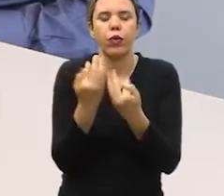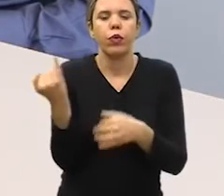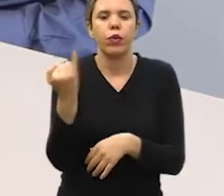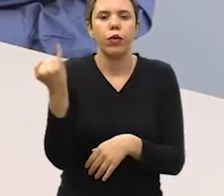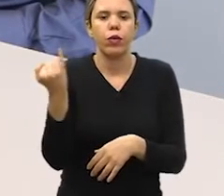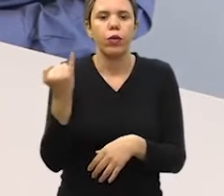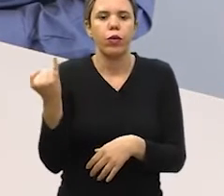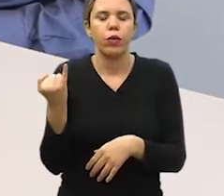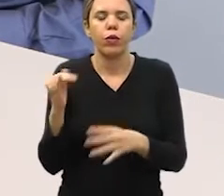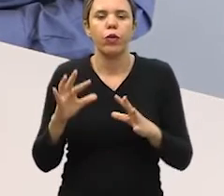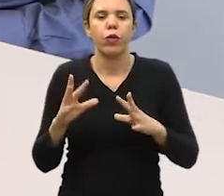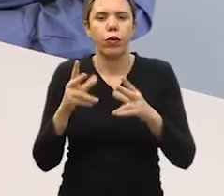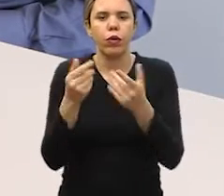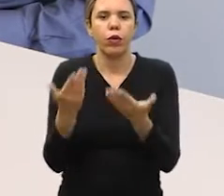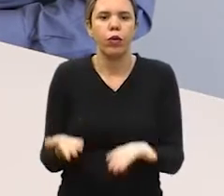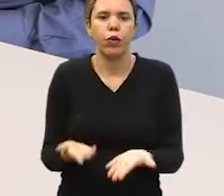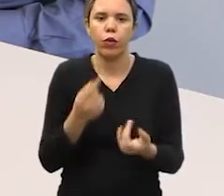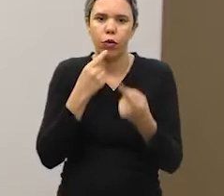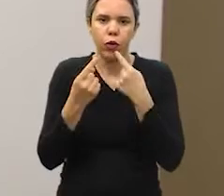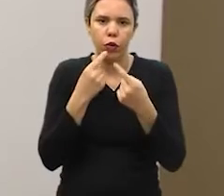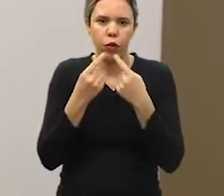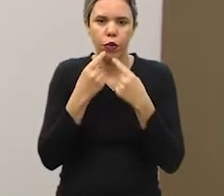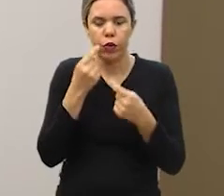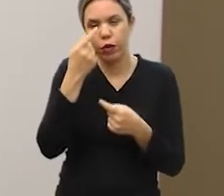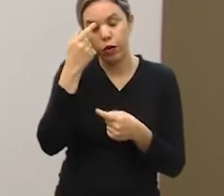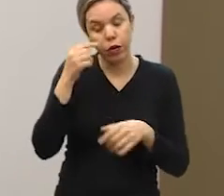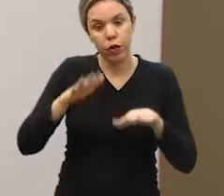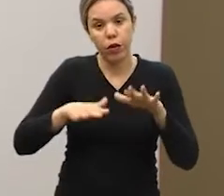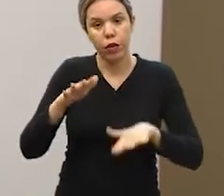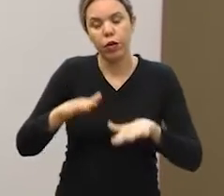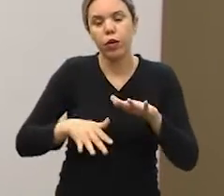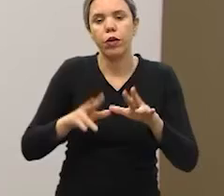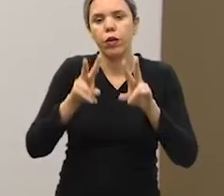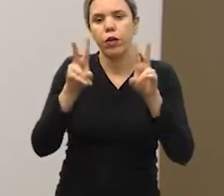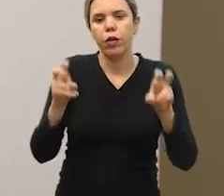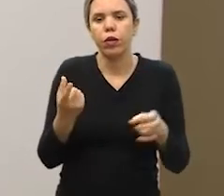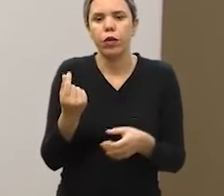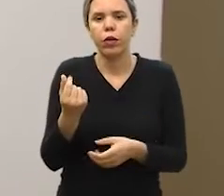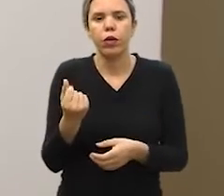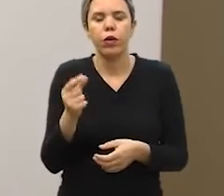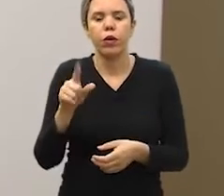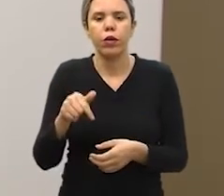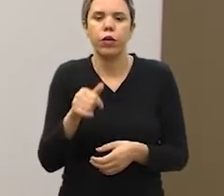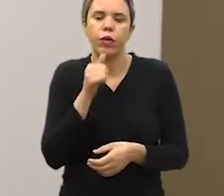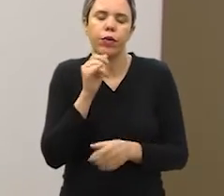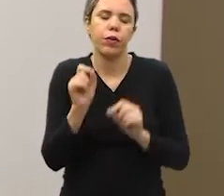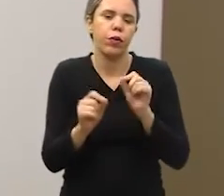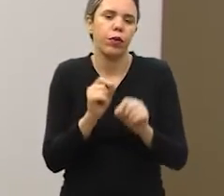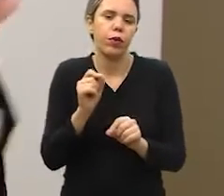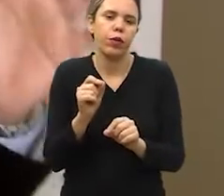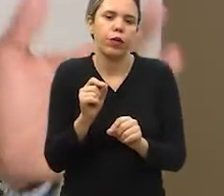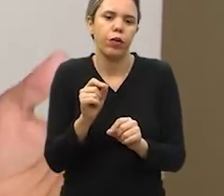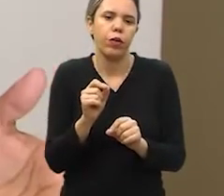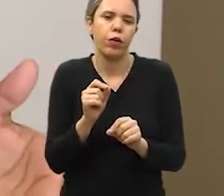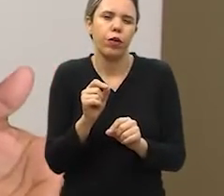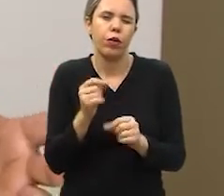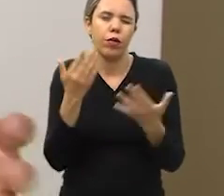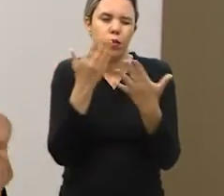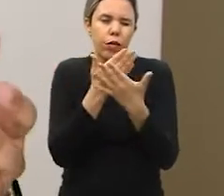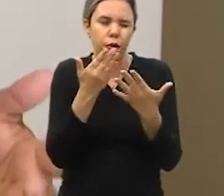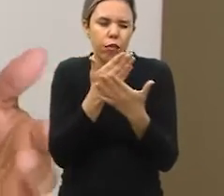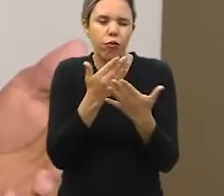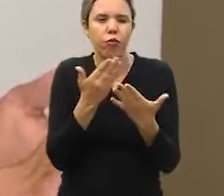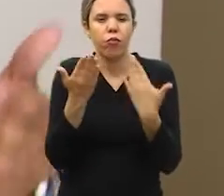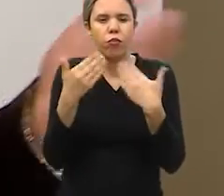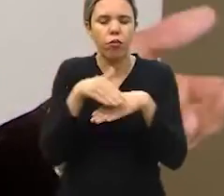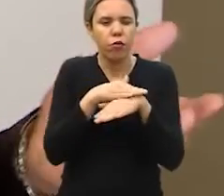mais importante nisso tudo é o diálogo, porque às vezes esse assunto de dinheiro acaba sendo algo meio cinzento de